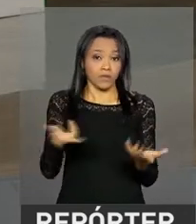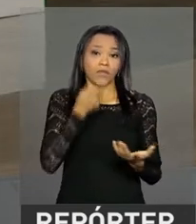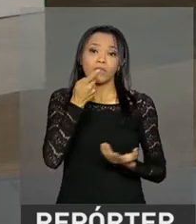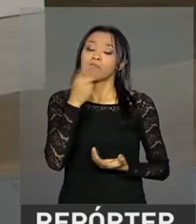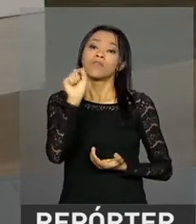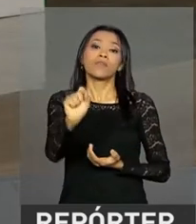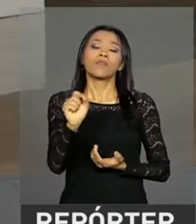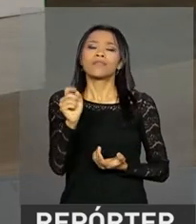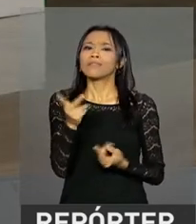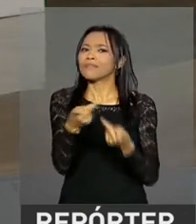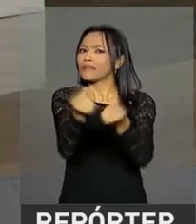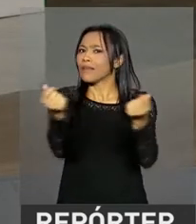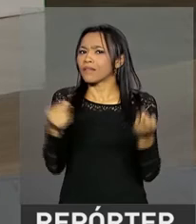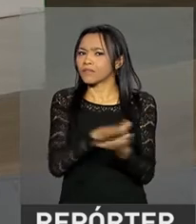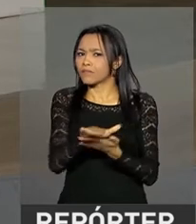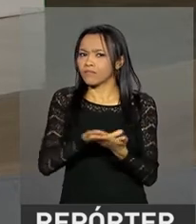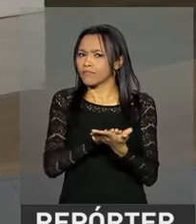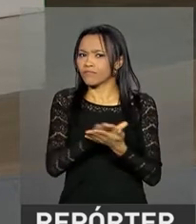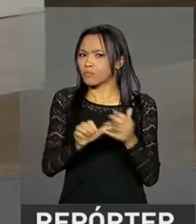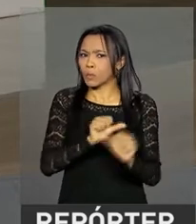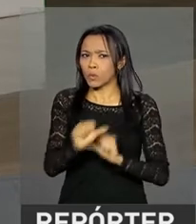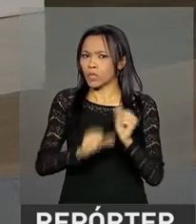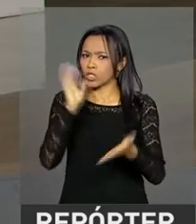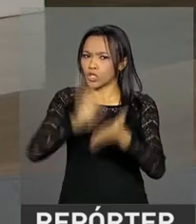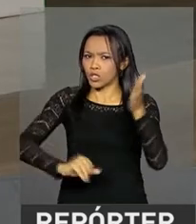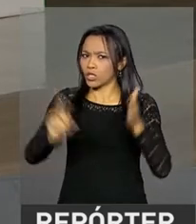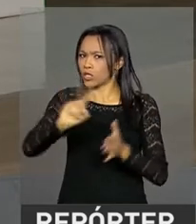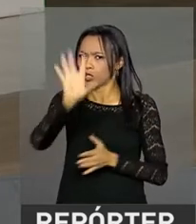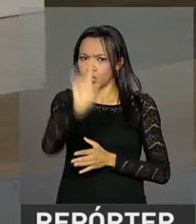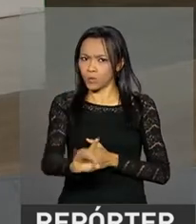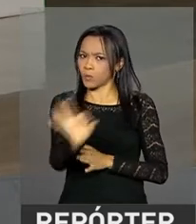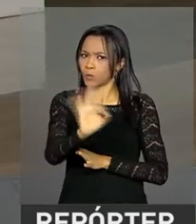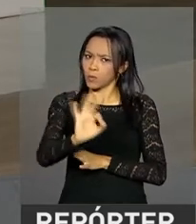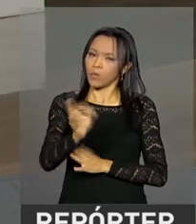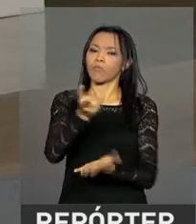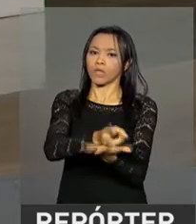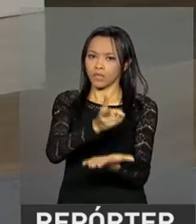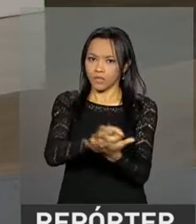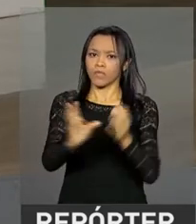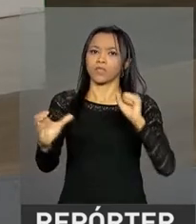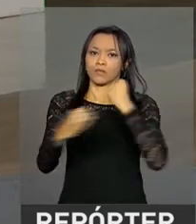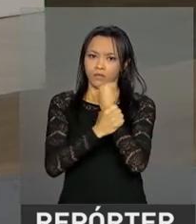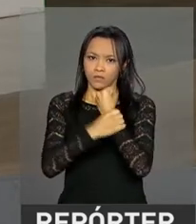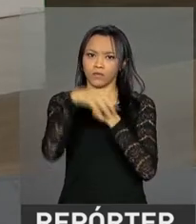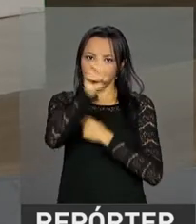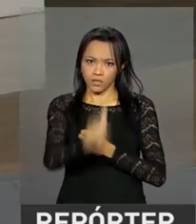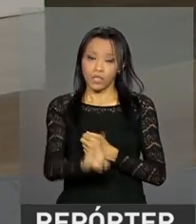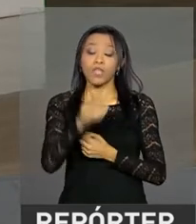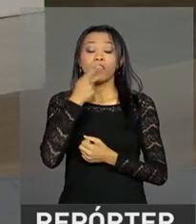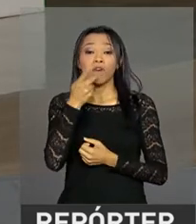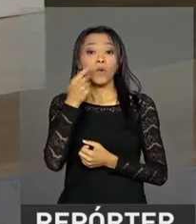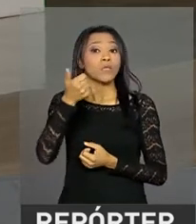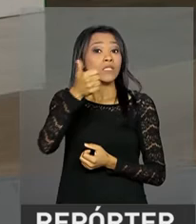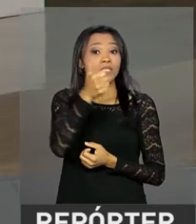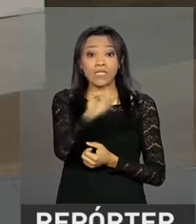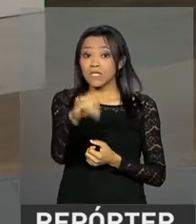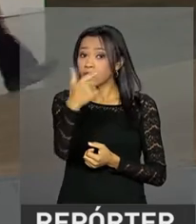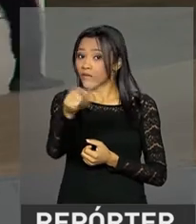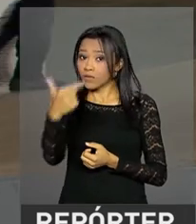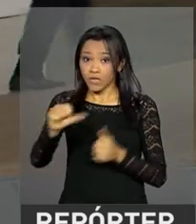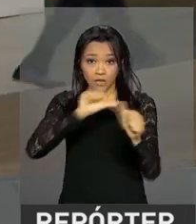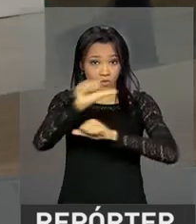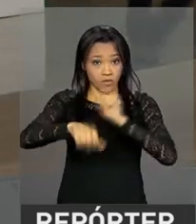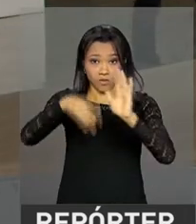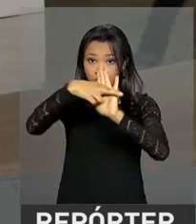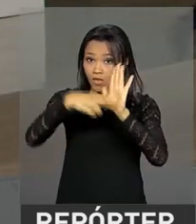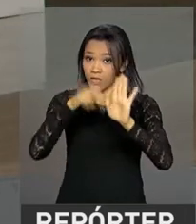ressaltou que nada muda para quem já tem direito adquirido e voltou a destacar que, sem a reforma previdenciária,